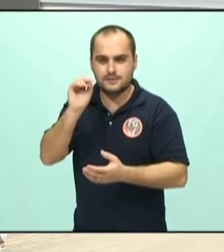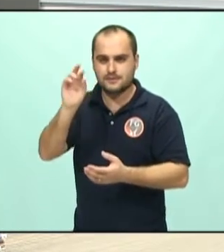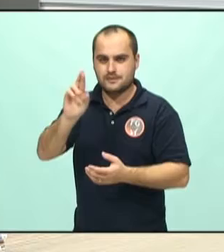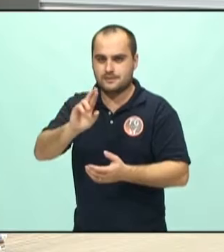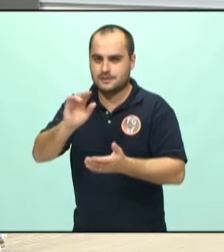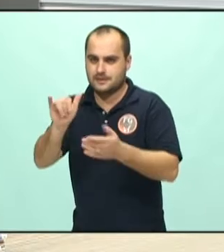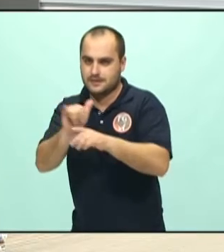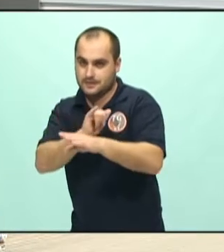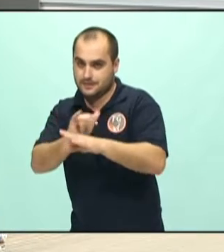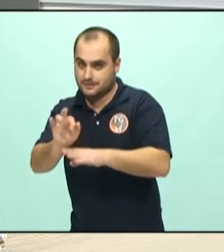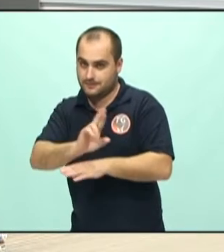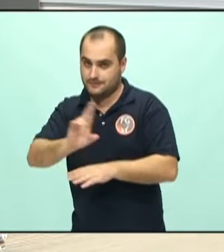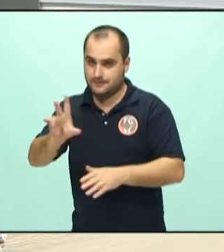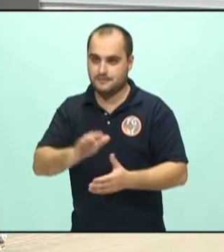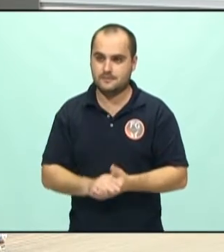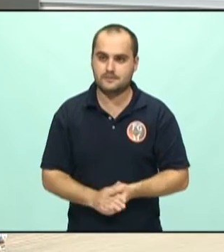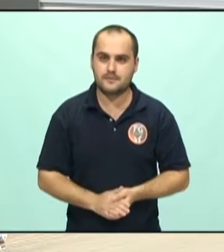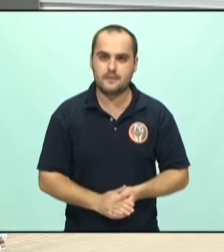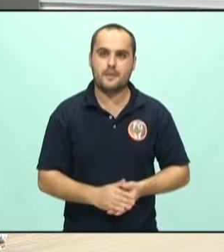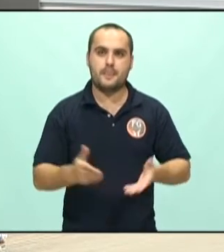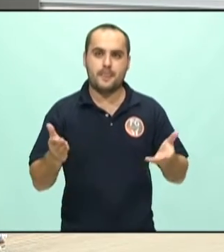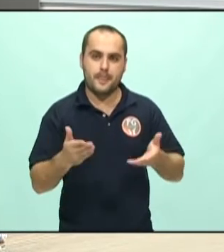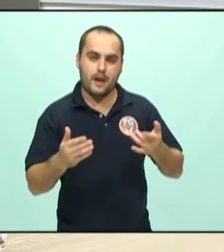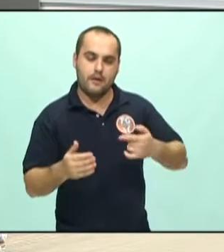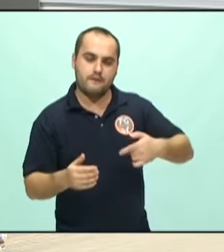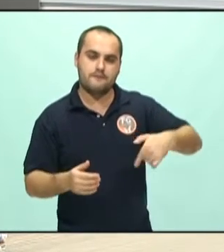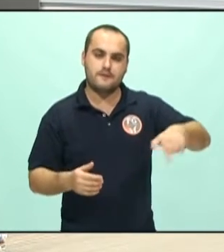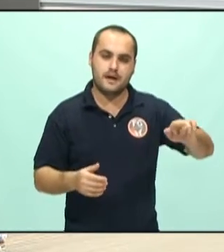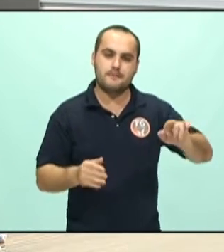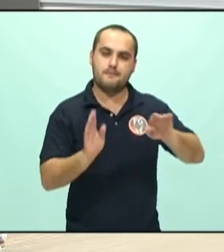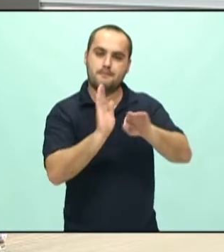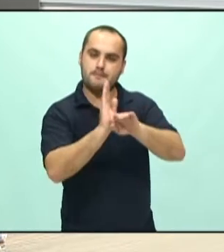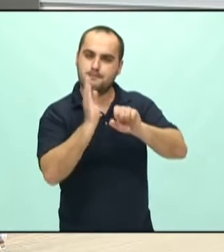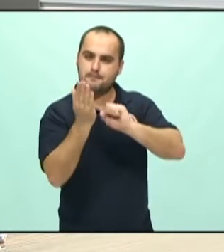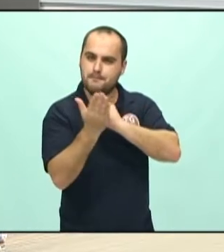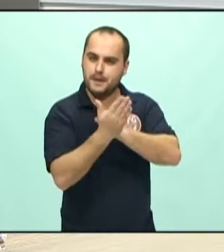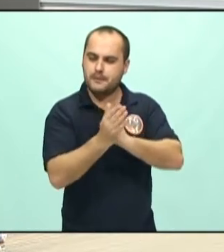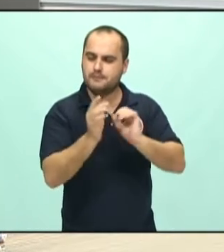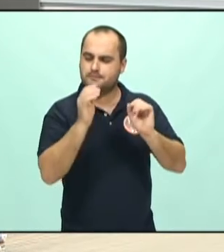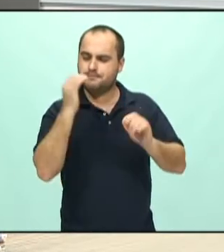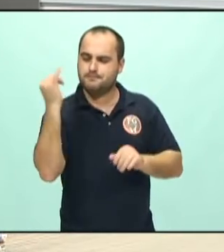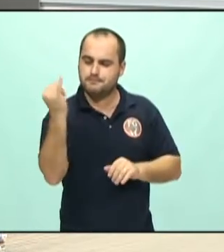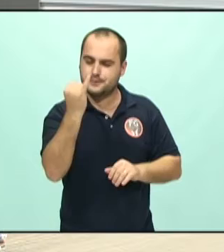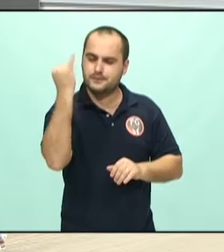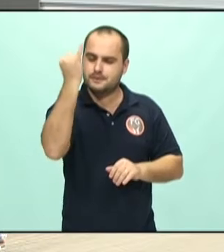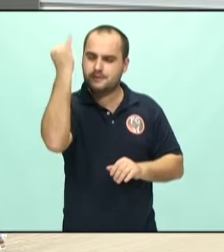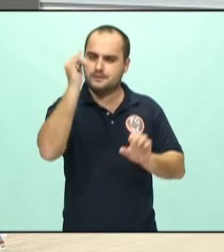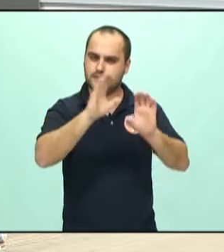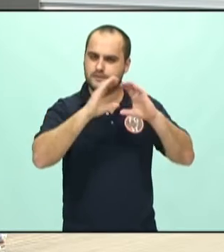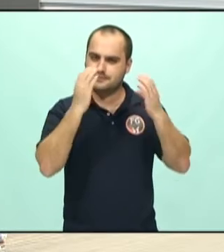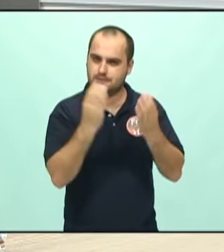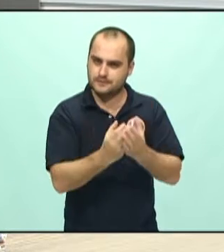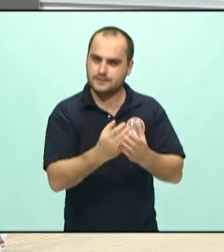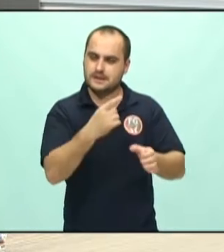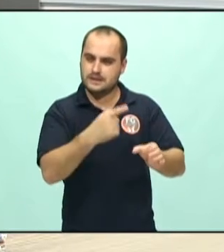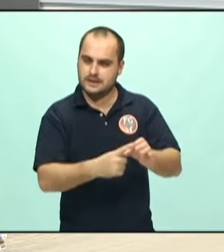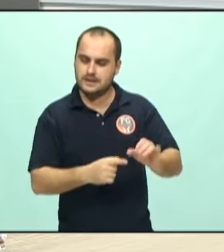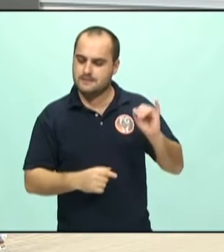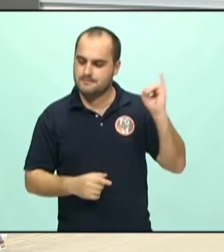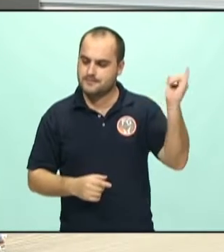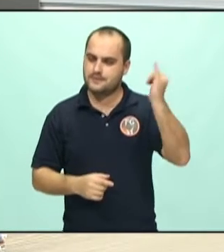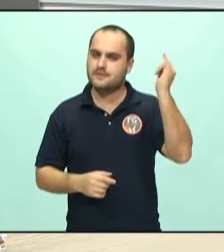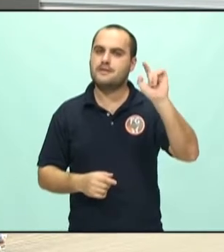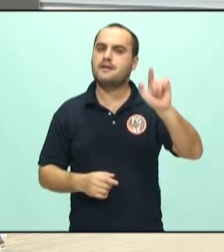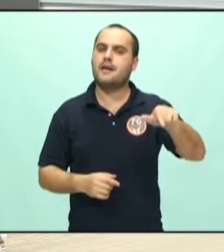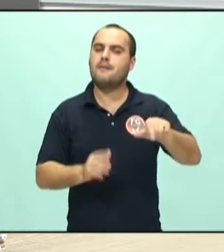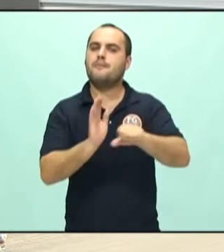pro dois bairros muito importantes e muito grande da nossa sociedade da nossa comunidade local que duas comunidades da nossa cidade né que